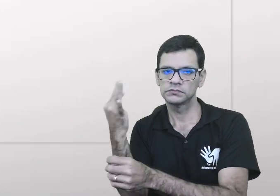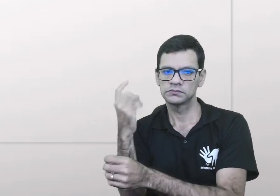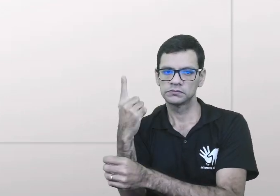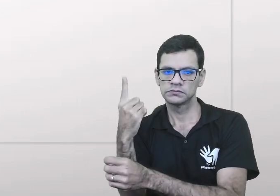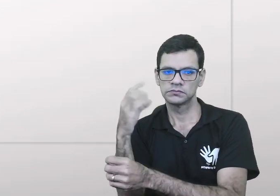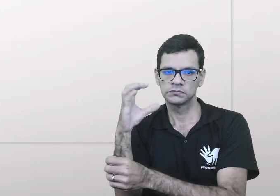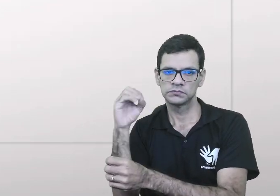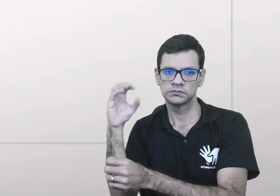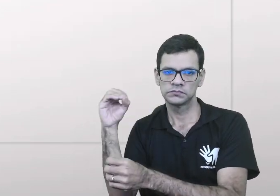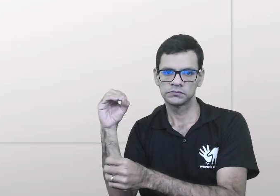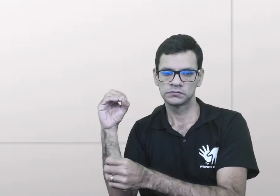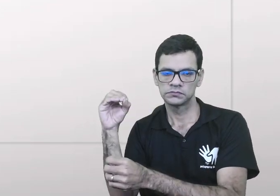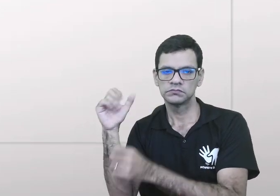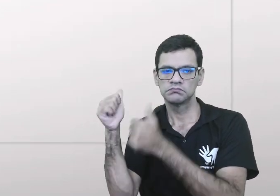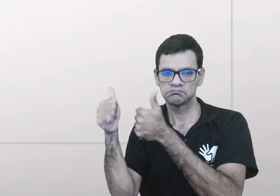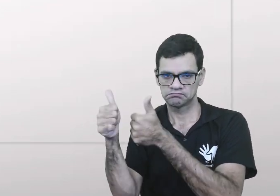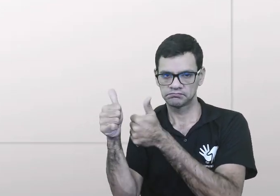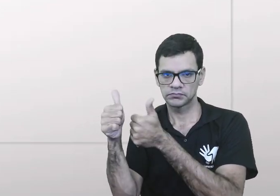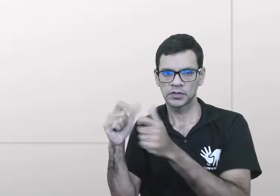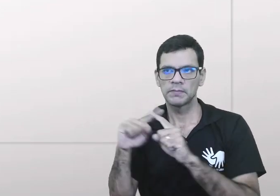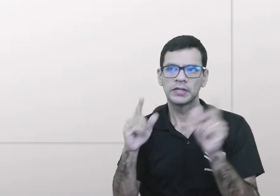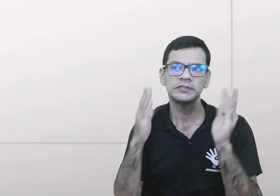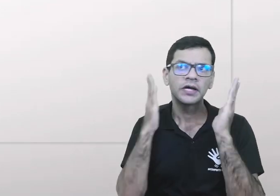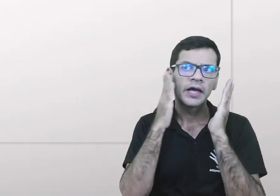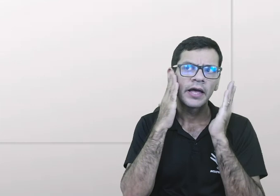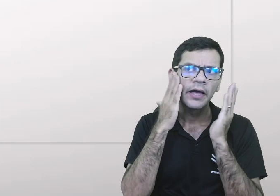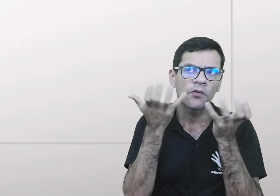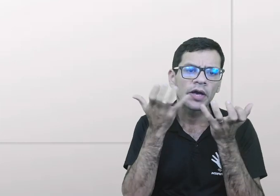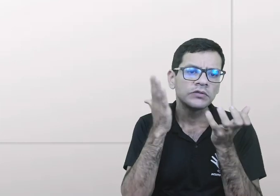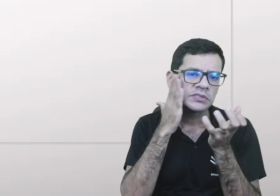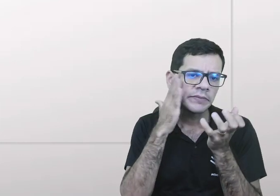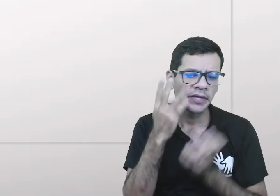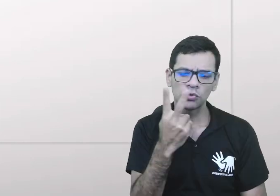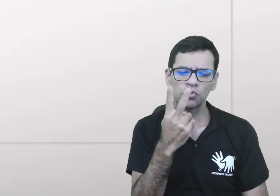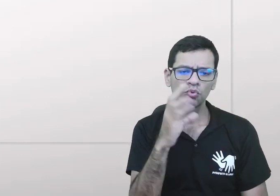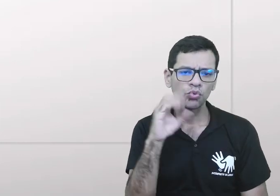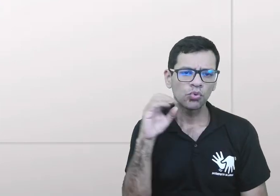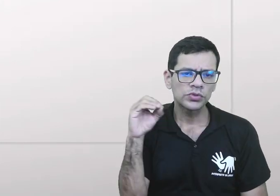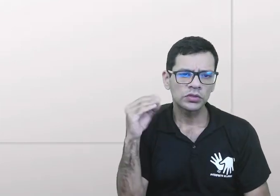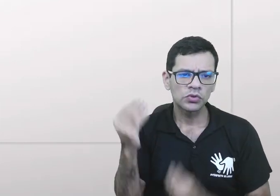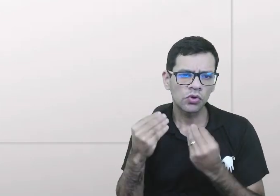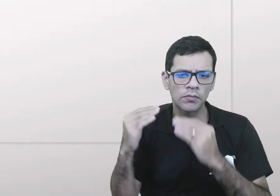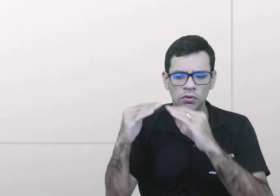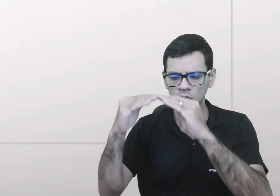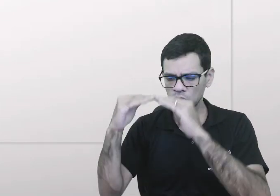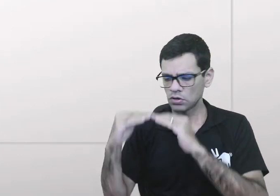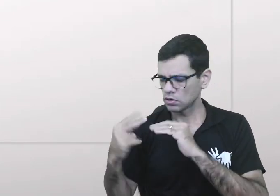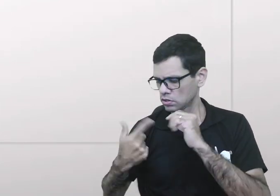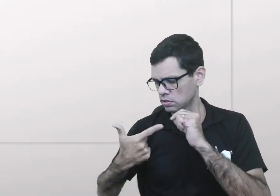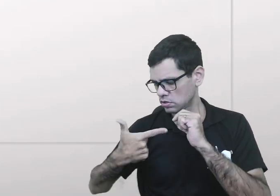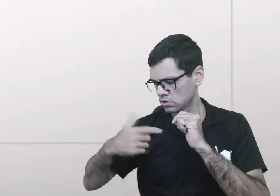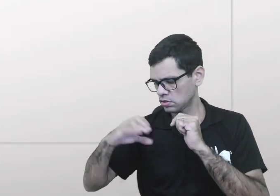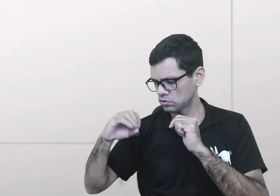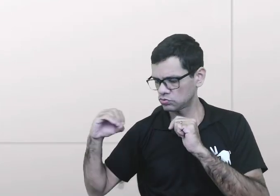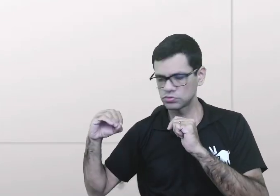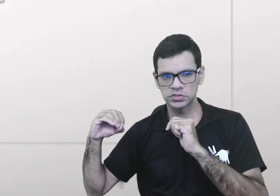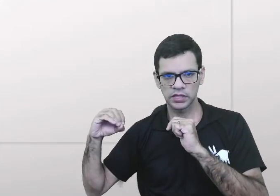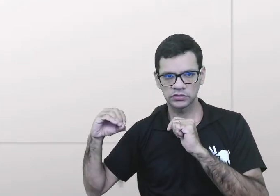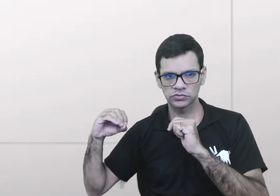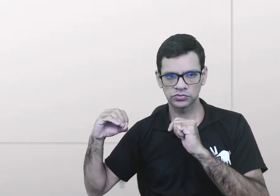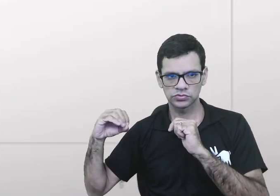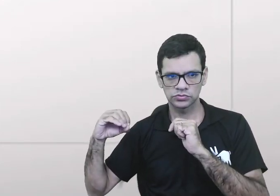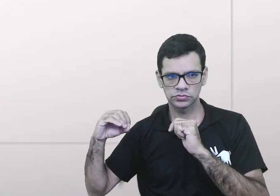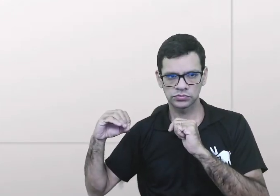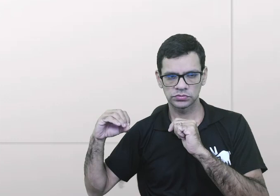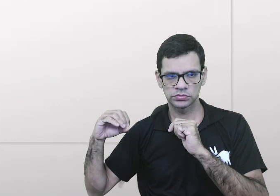em 200 gramas de água, como é que eu faço? Multiplico por 2, ou faço essa regrinha de